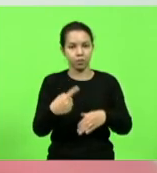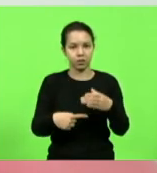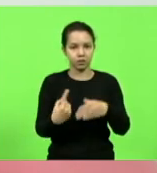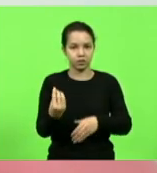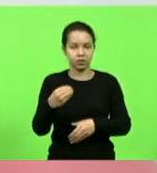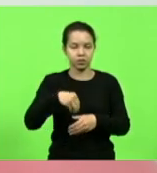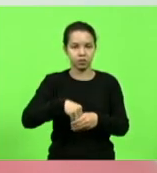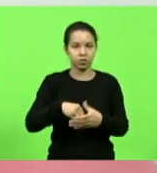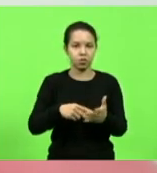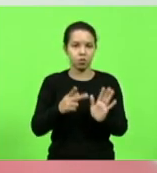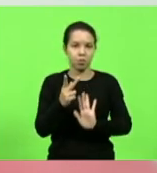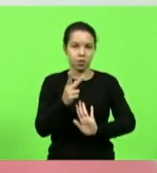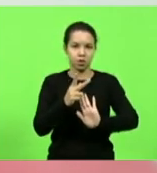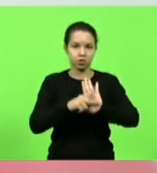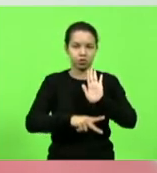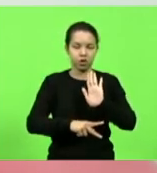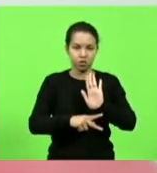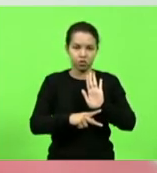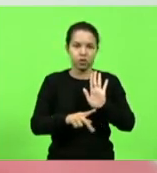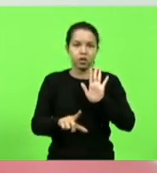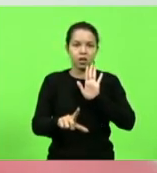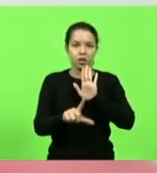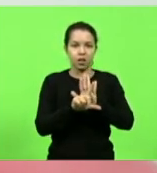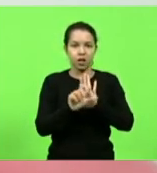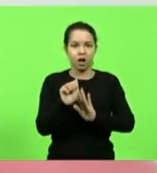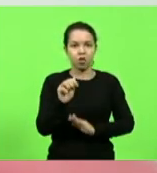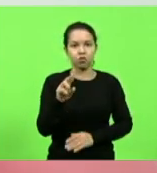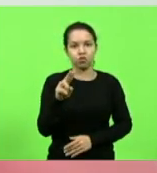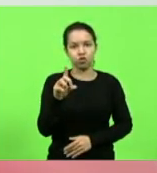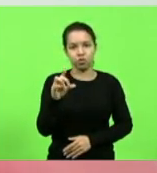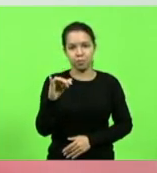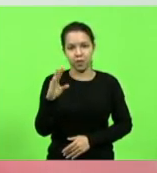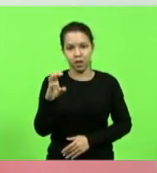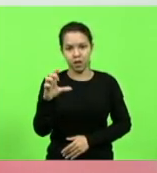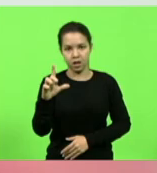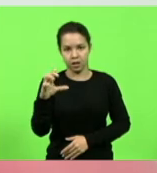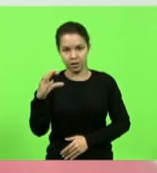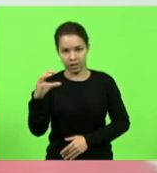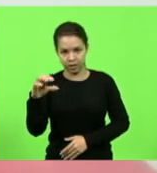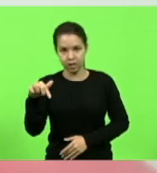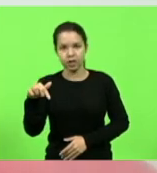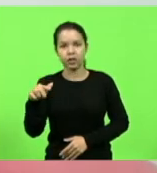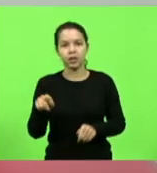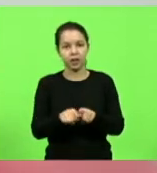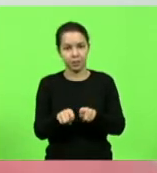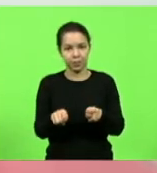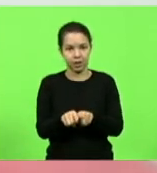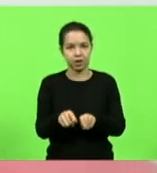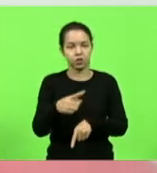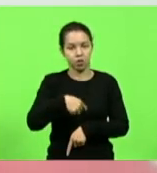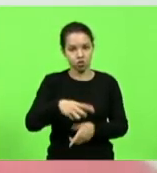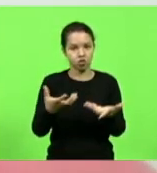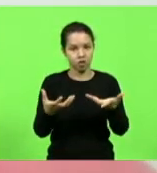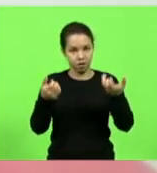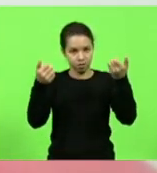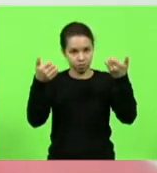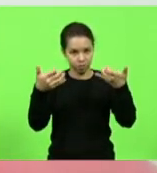lei Aldir Blanc, né? E nós queremos esclarecer para não passar uma